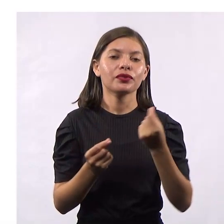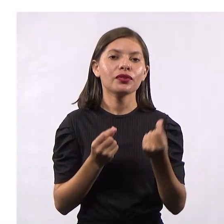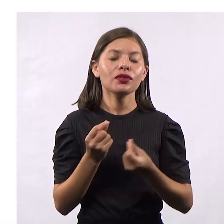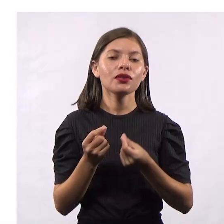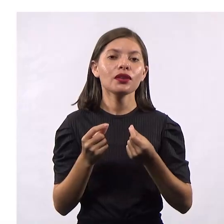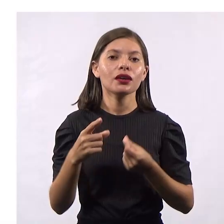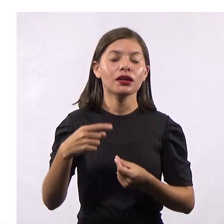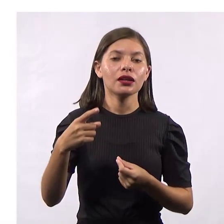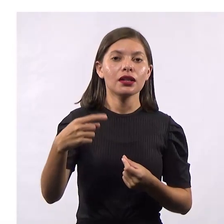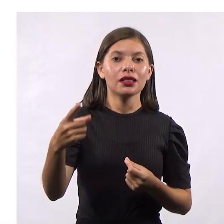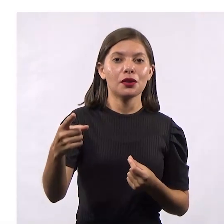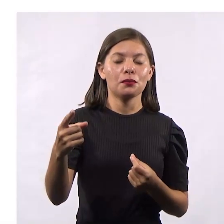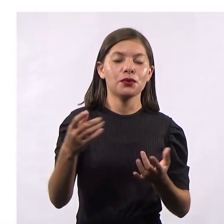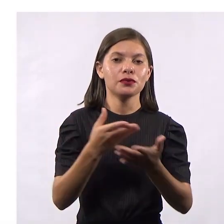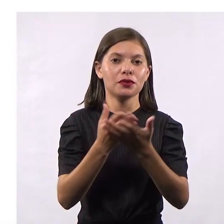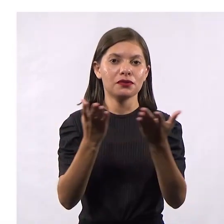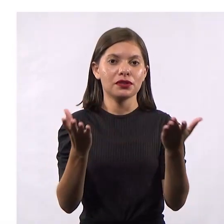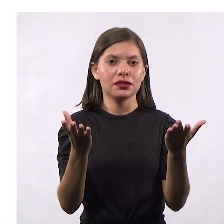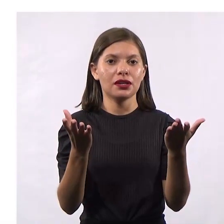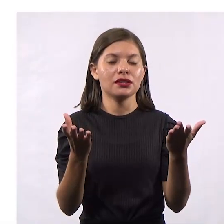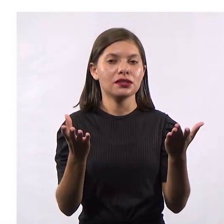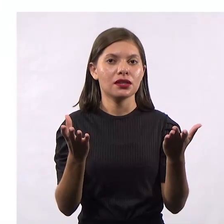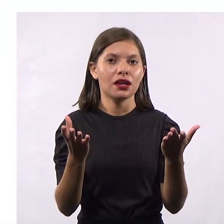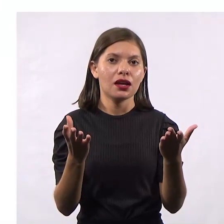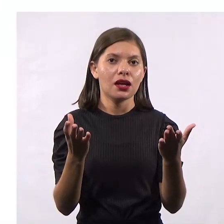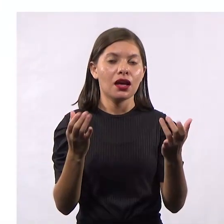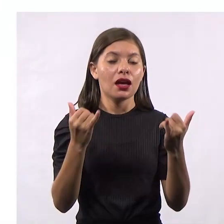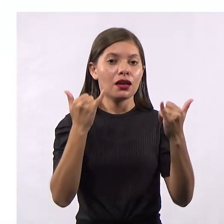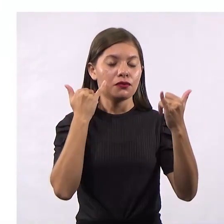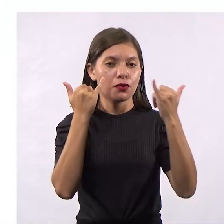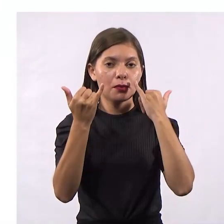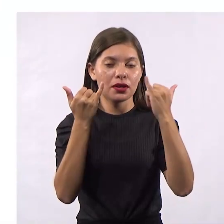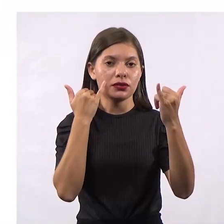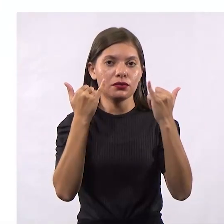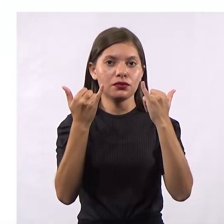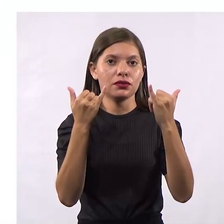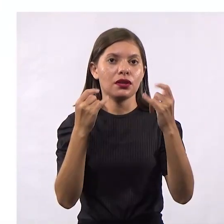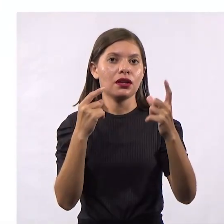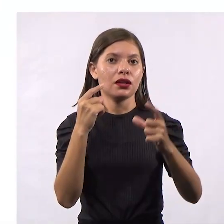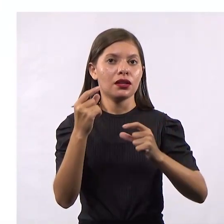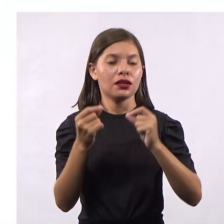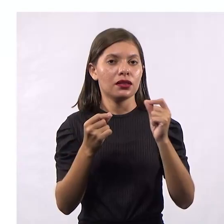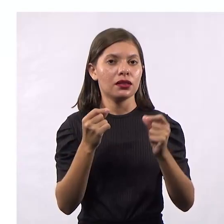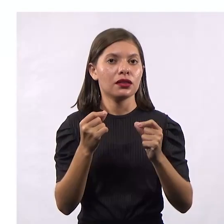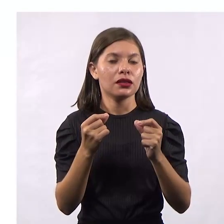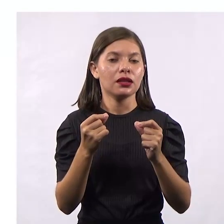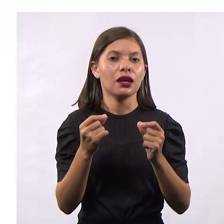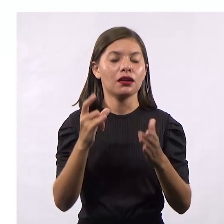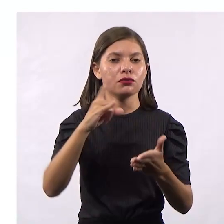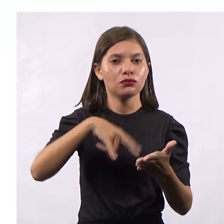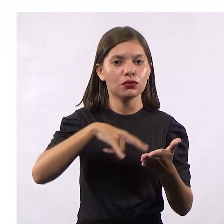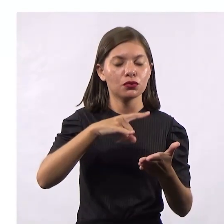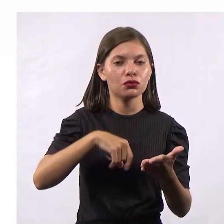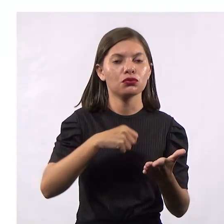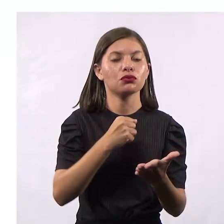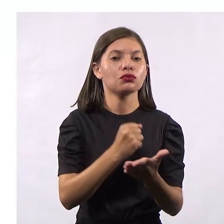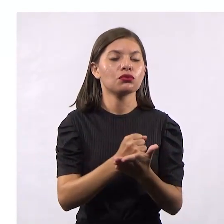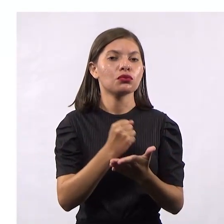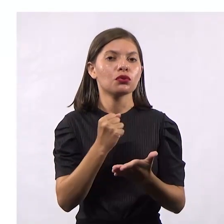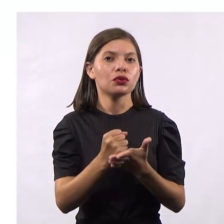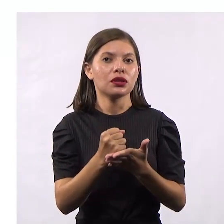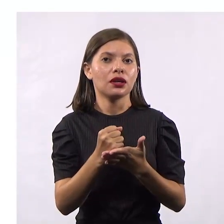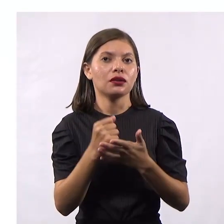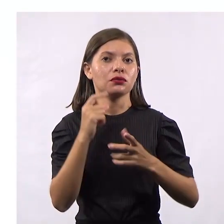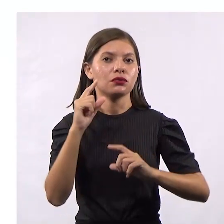E aí, só para vocês ficarem informados, a gente tem o cedente no contrato de